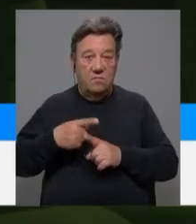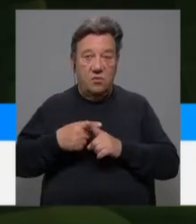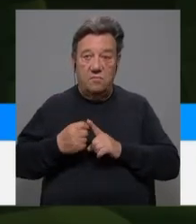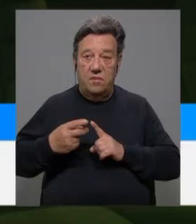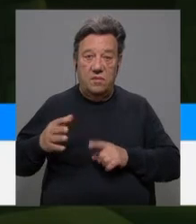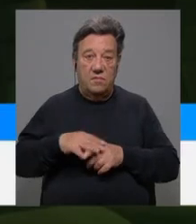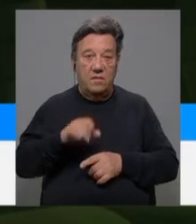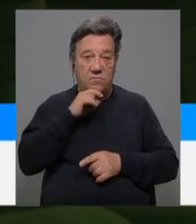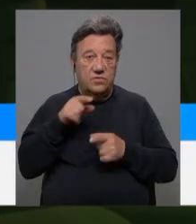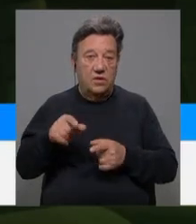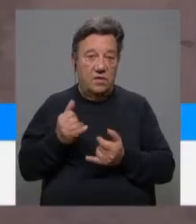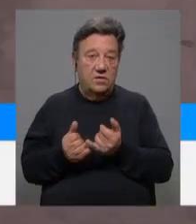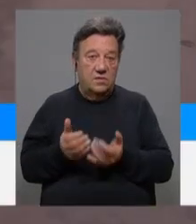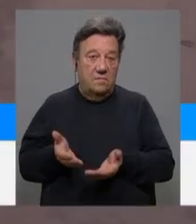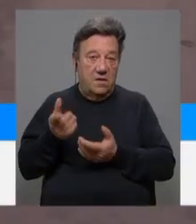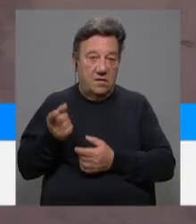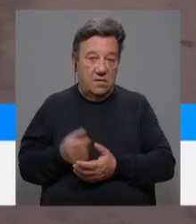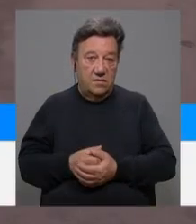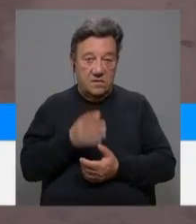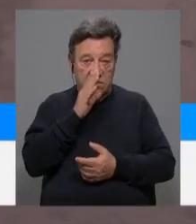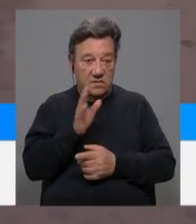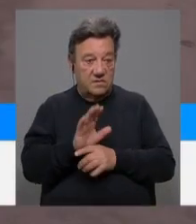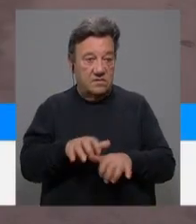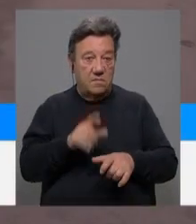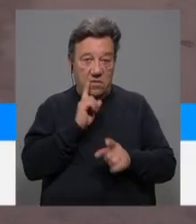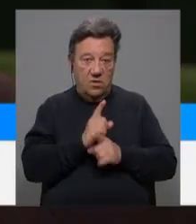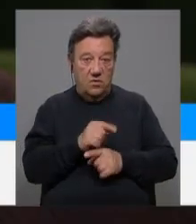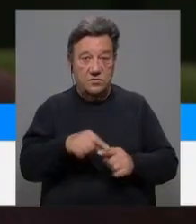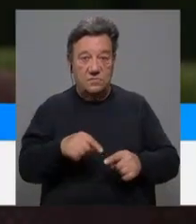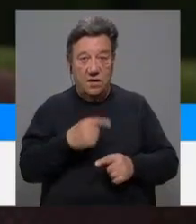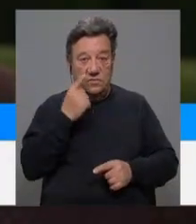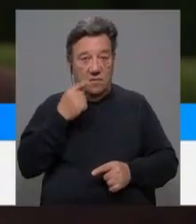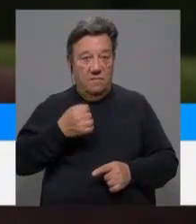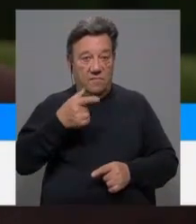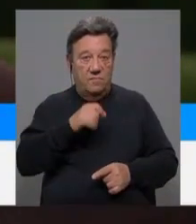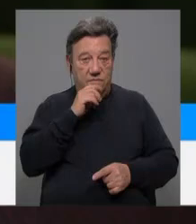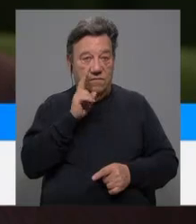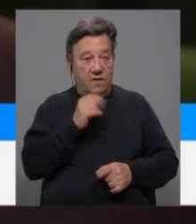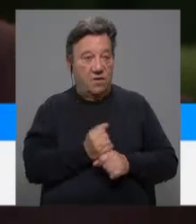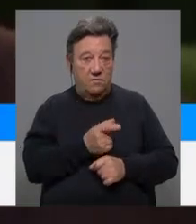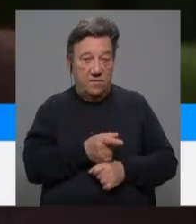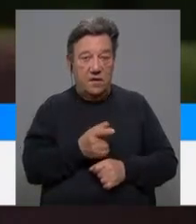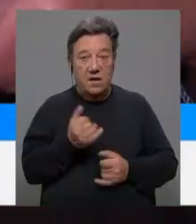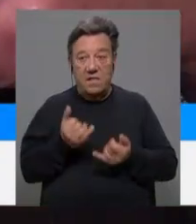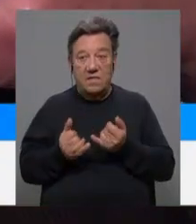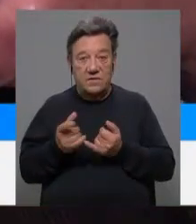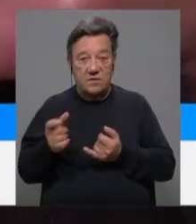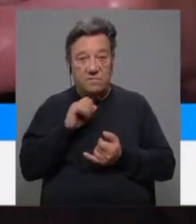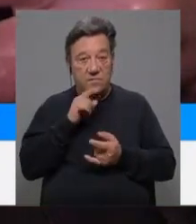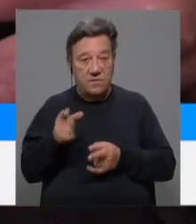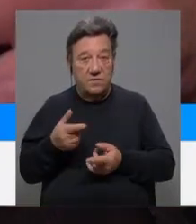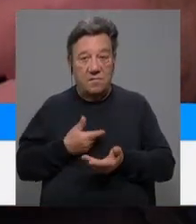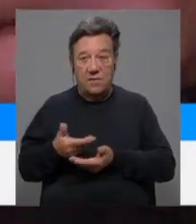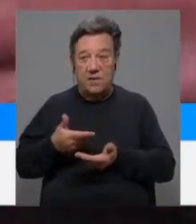pelas possibilidades do digital. E se a sala de cinema continua a ser o espaço privilegiado para ver as obras, a digitalização permite